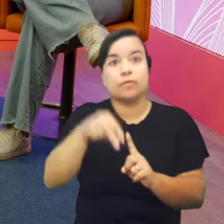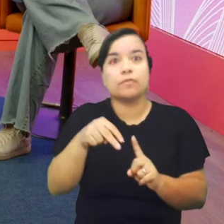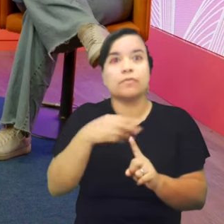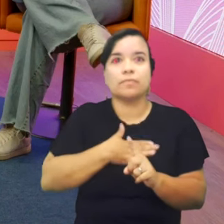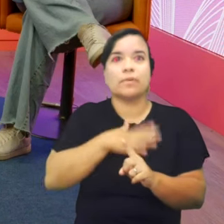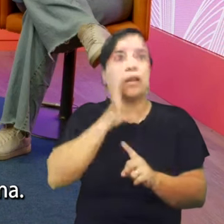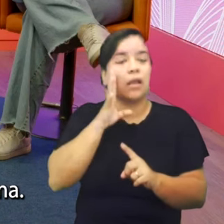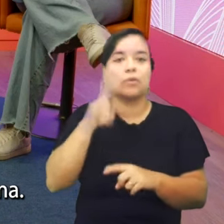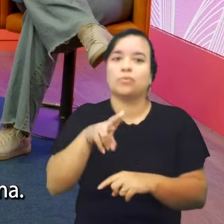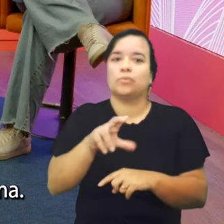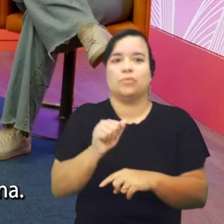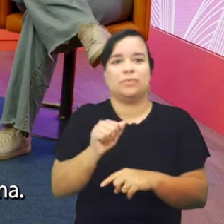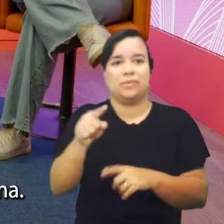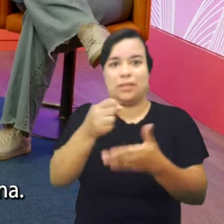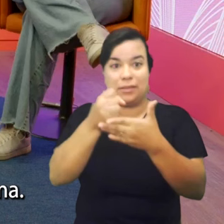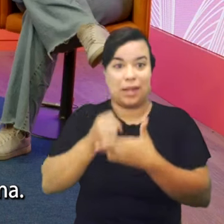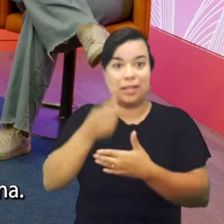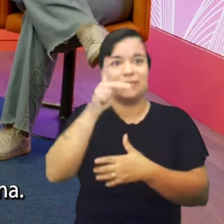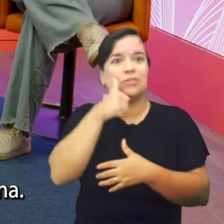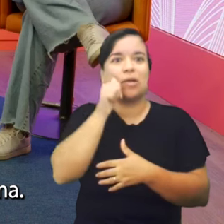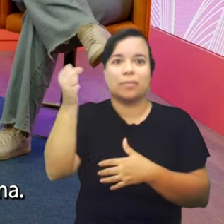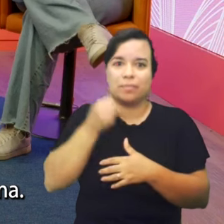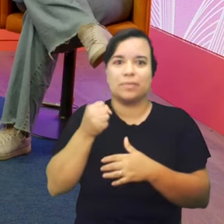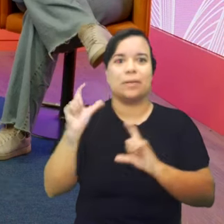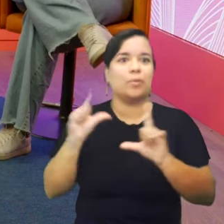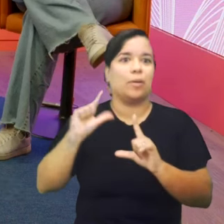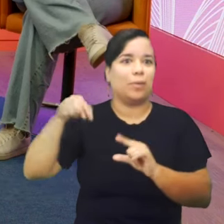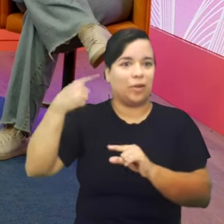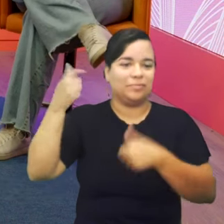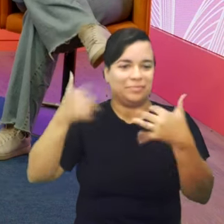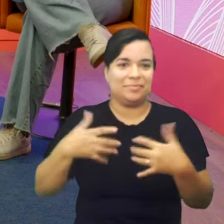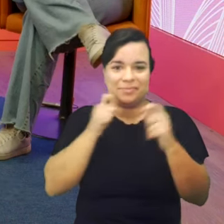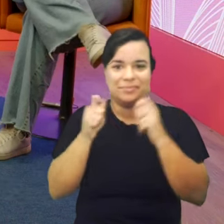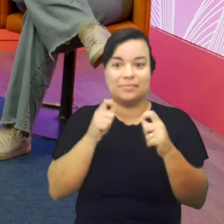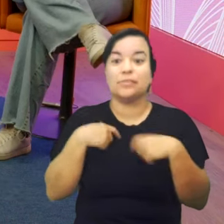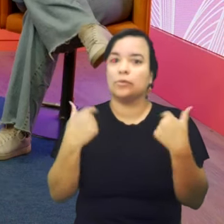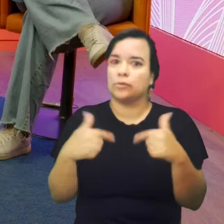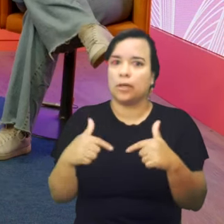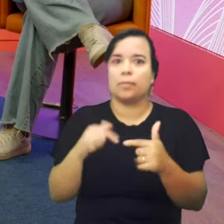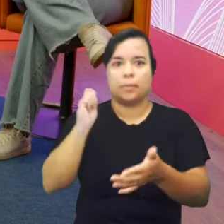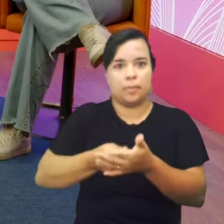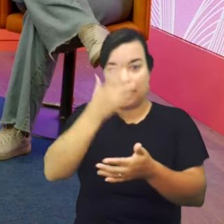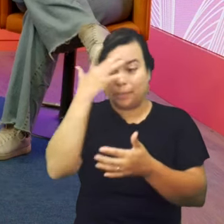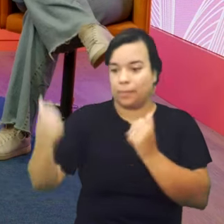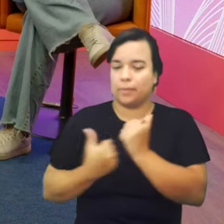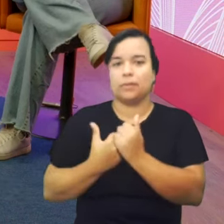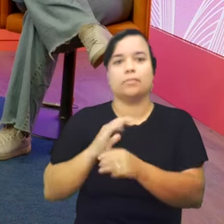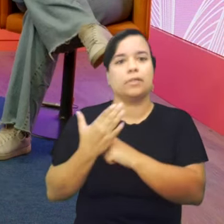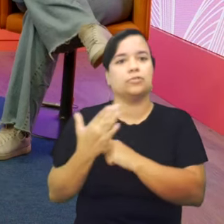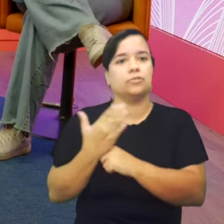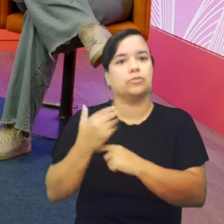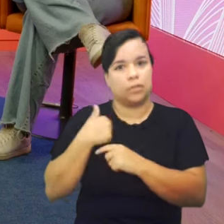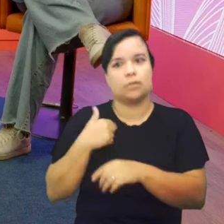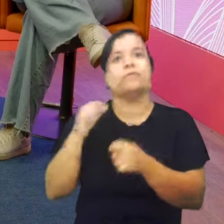assim, nem que eu trabalhe... A gente tem que trazer sua mãe no próximo programa, gente. Eu falo, nem que eu trabalhe para pagar alguém para me ajudar em casa, pau a pau, é